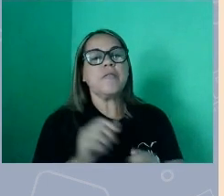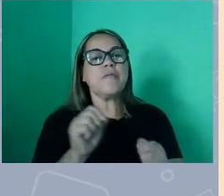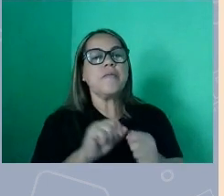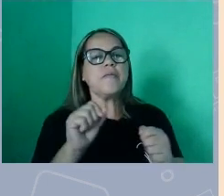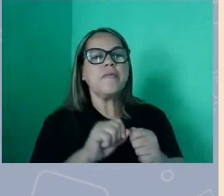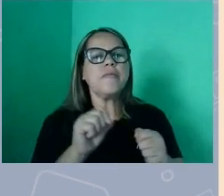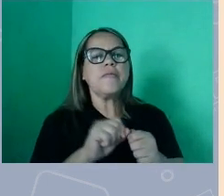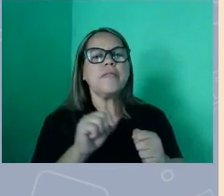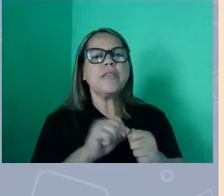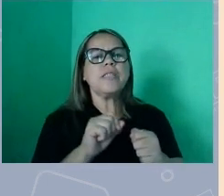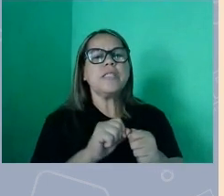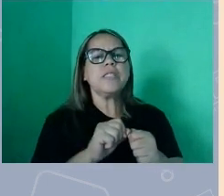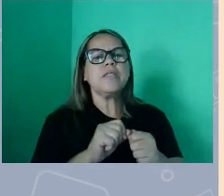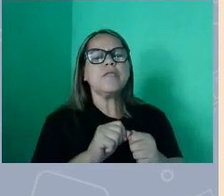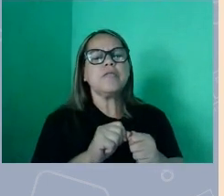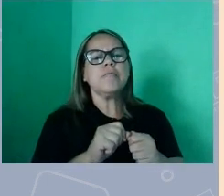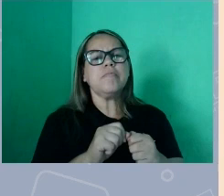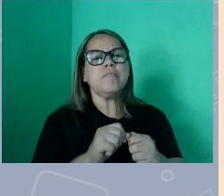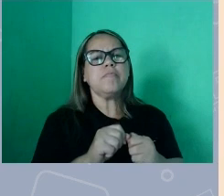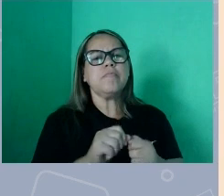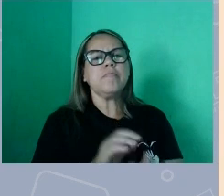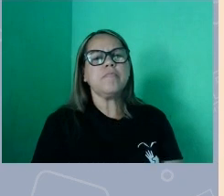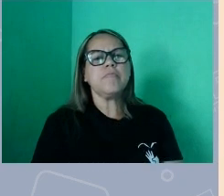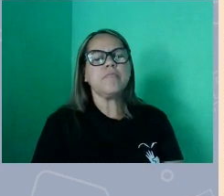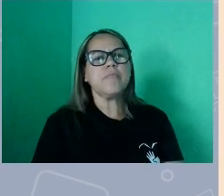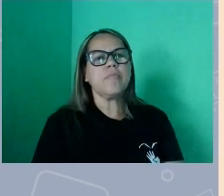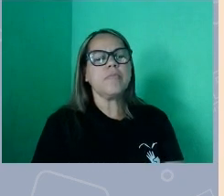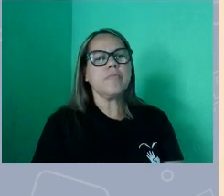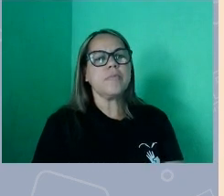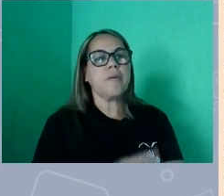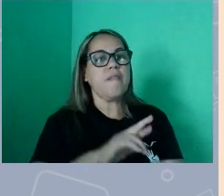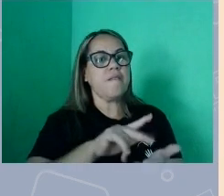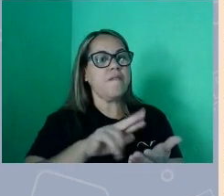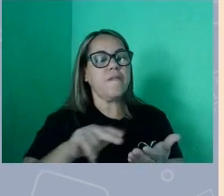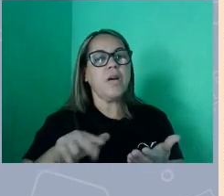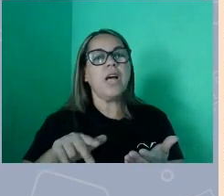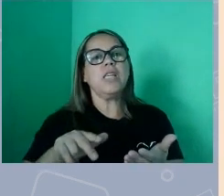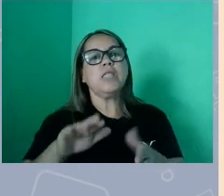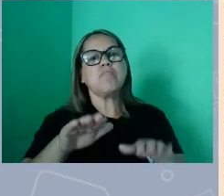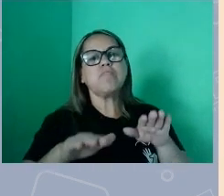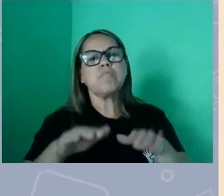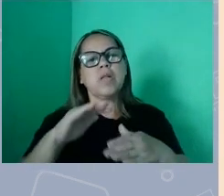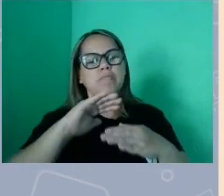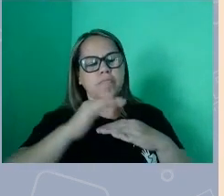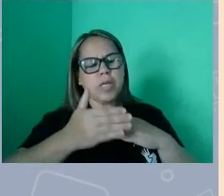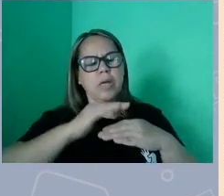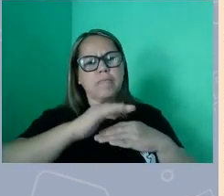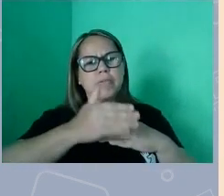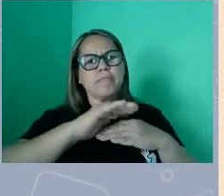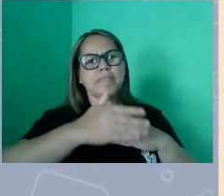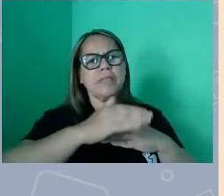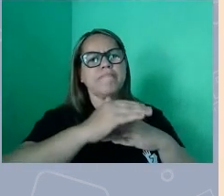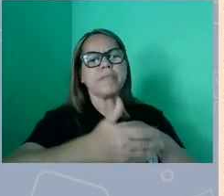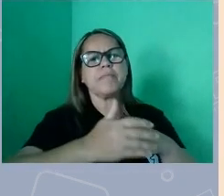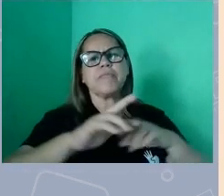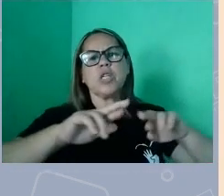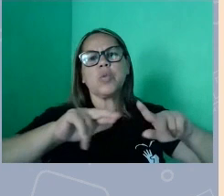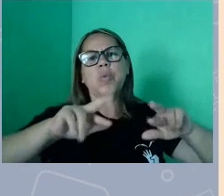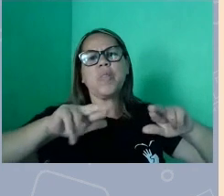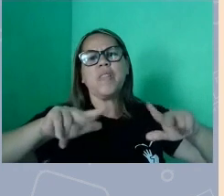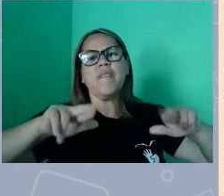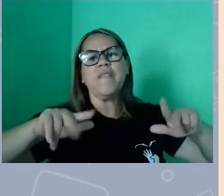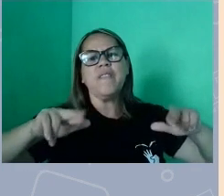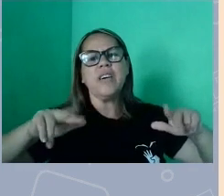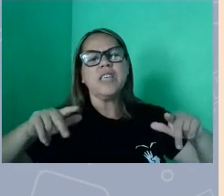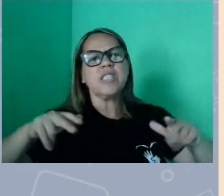por uma sucessão alternada das camadas com diferentes resistências